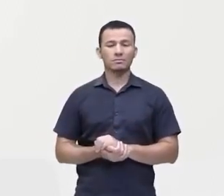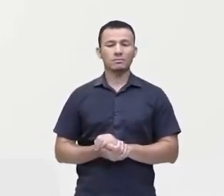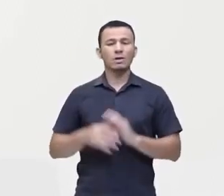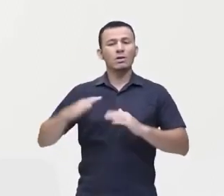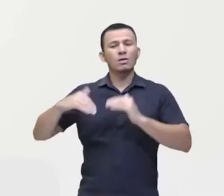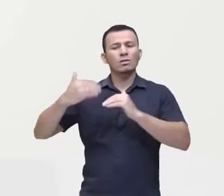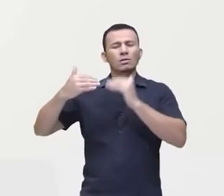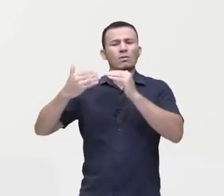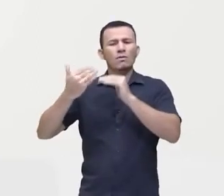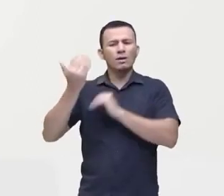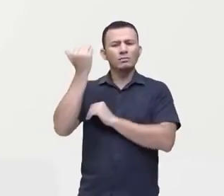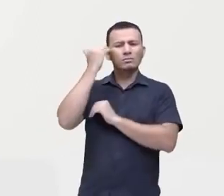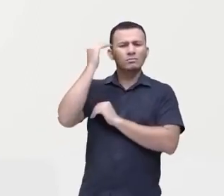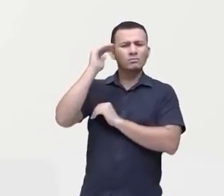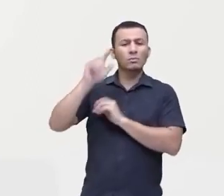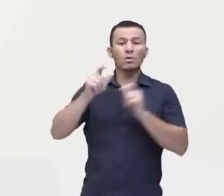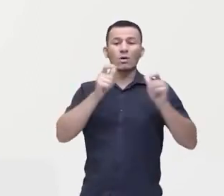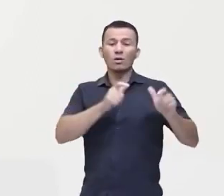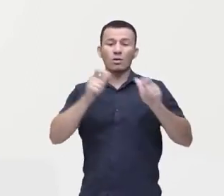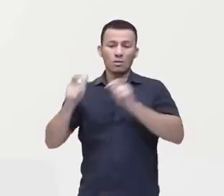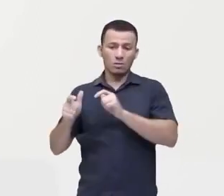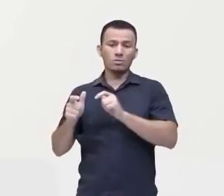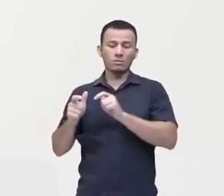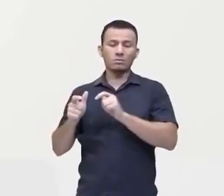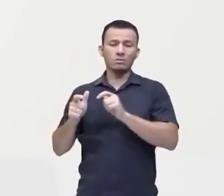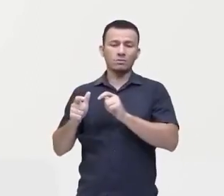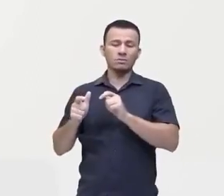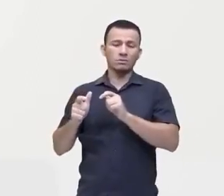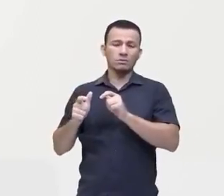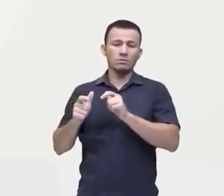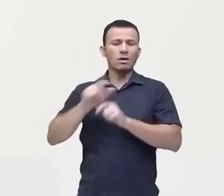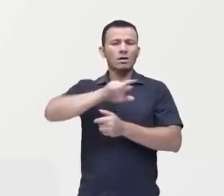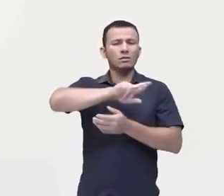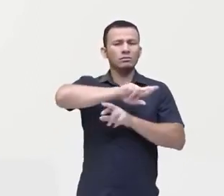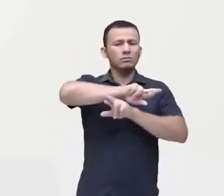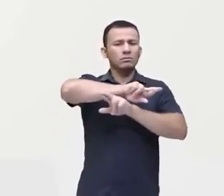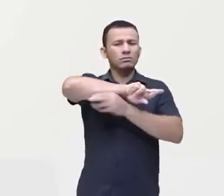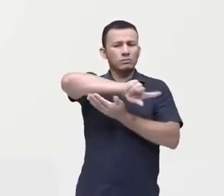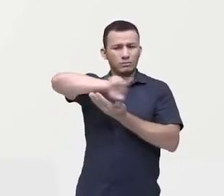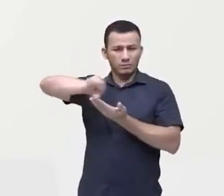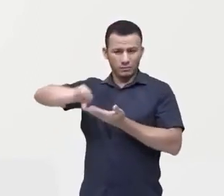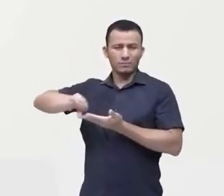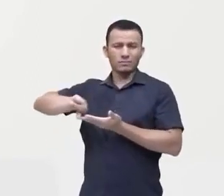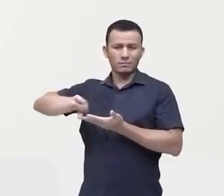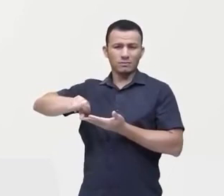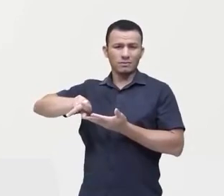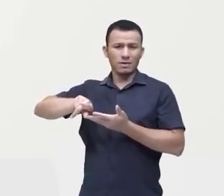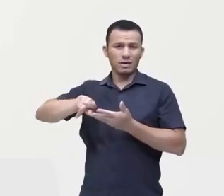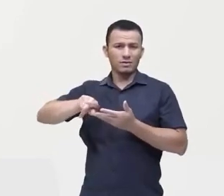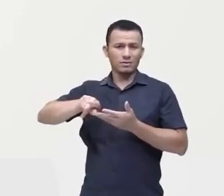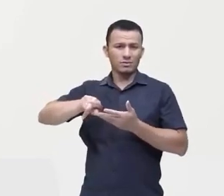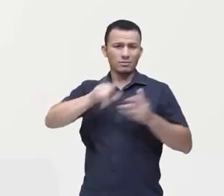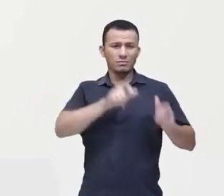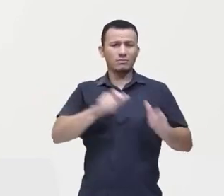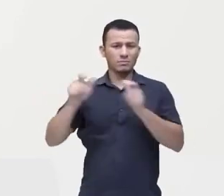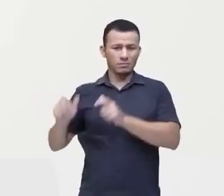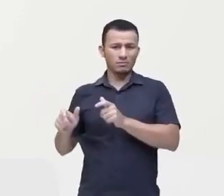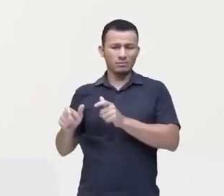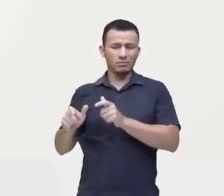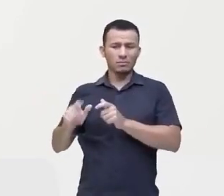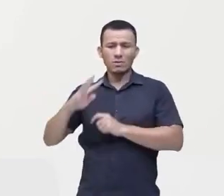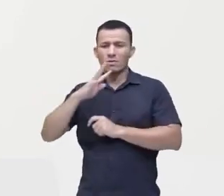Desenvolver noções de localização em diferentes posições, reconhecendo-se